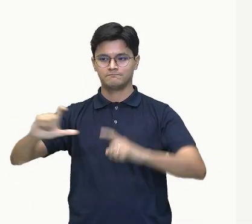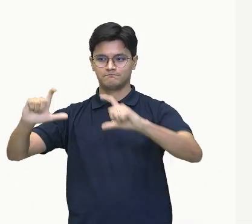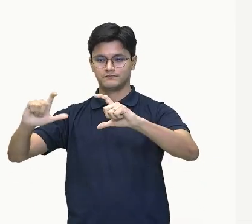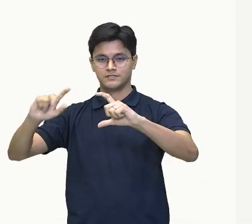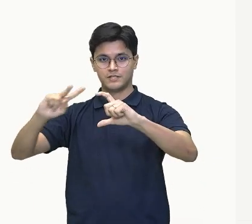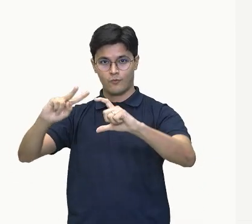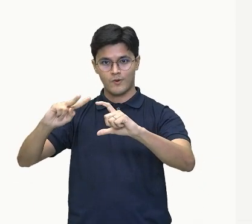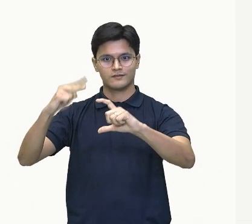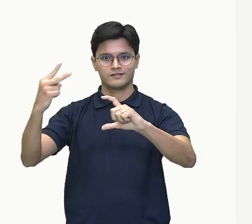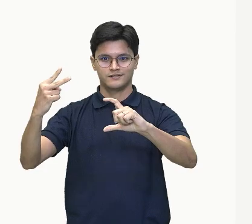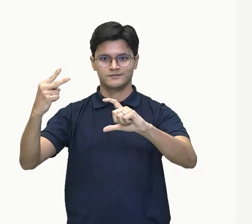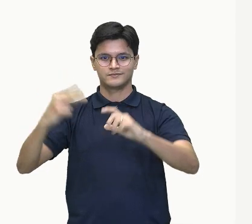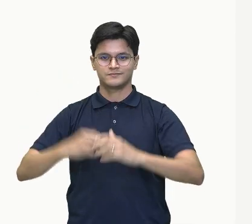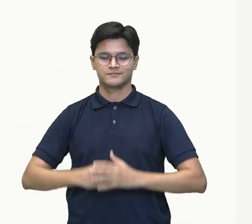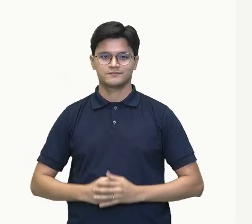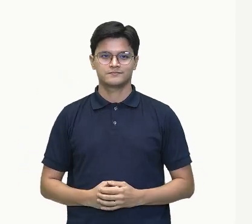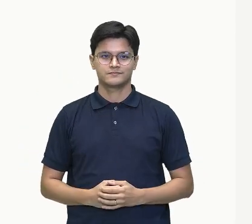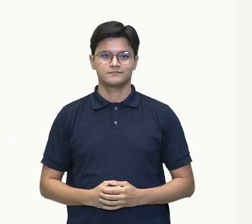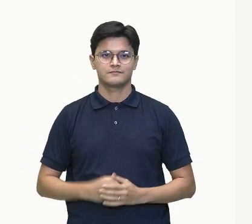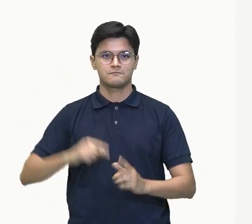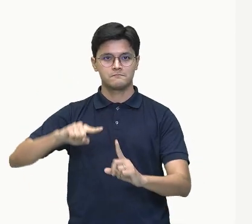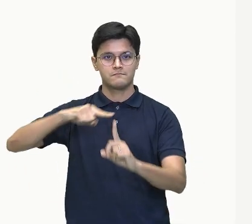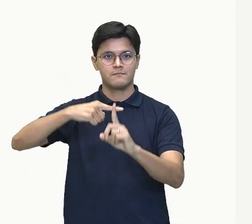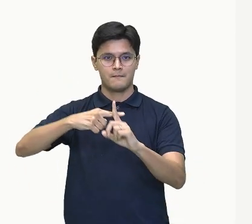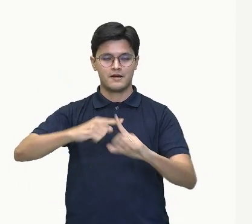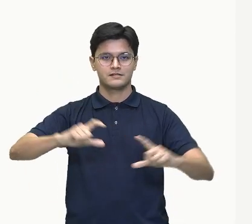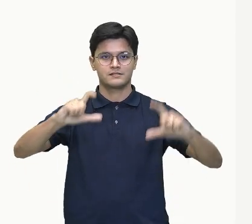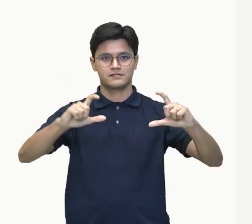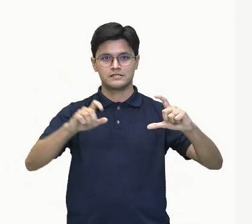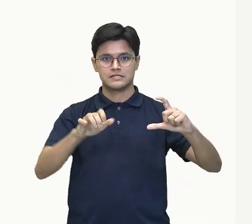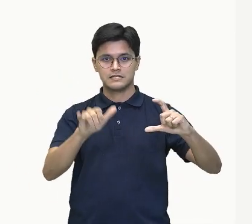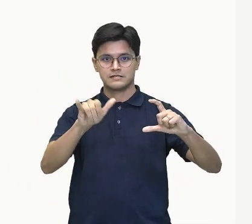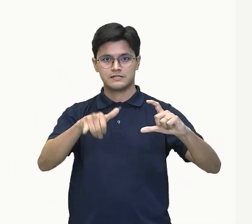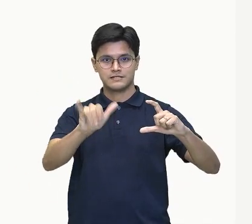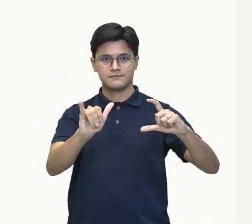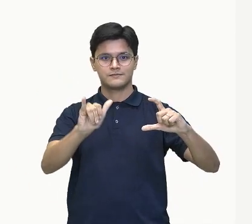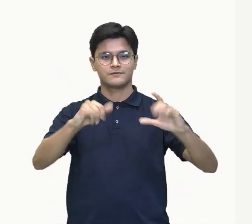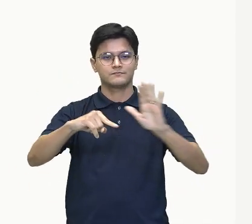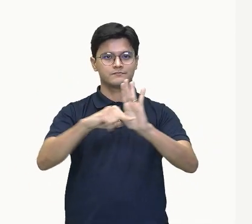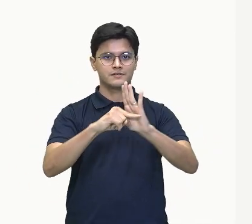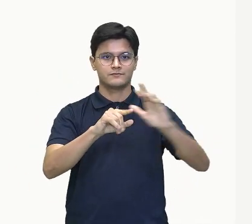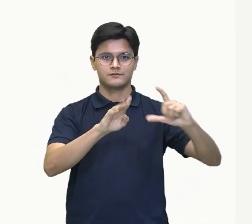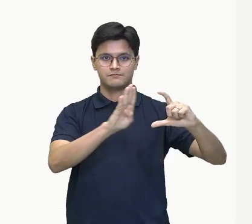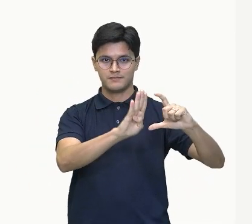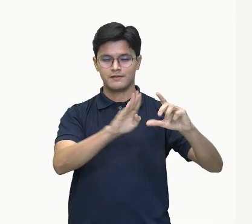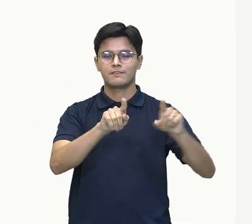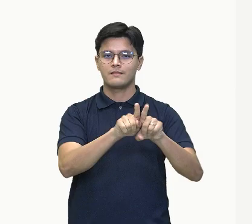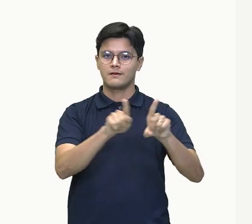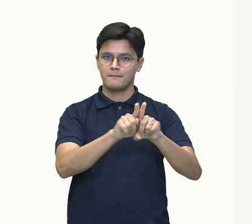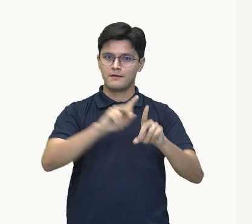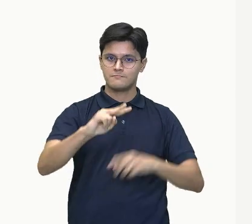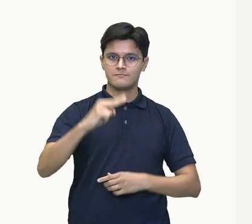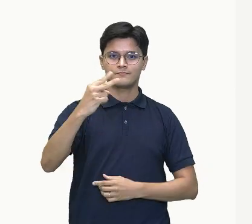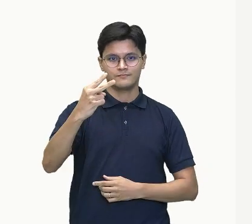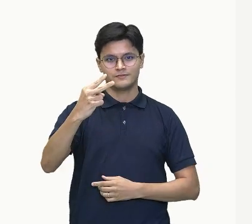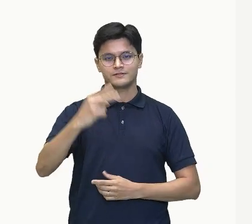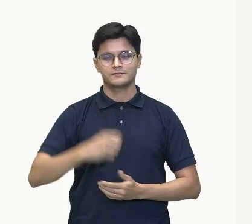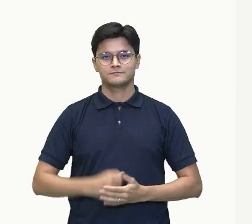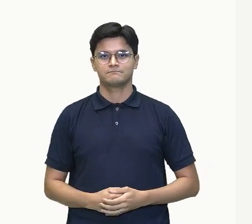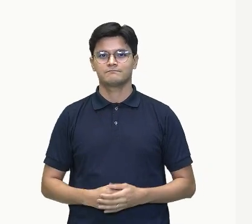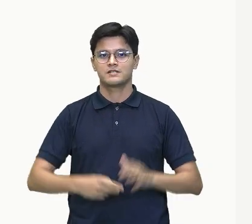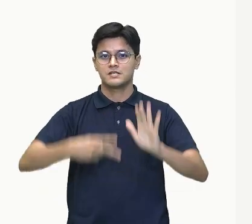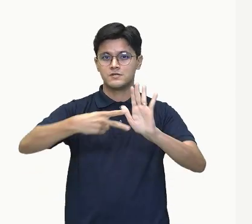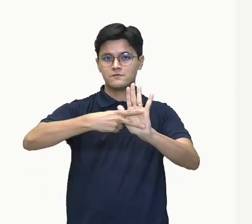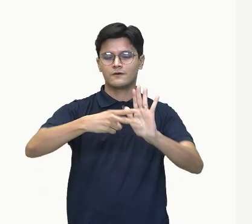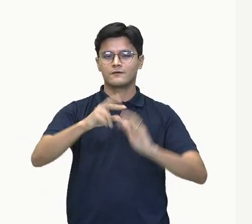quadrado, mais y menos b, também elevado ao quadrado, igual a r